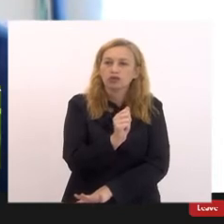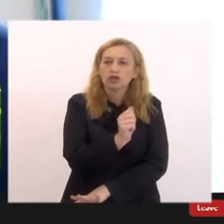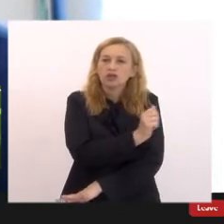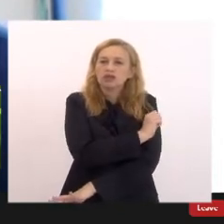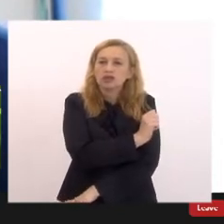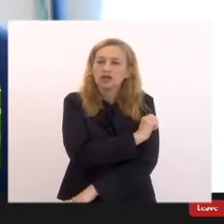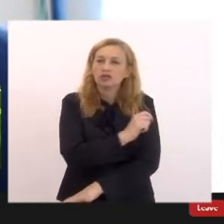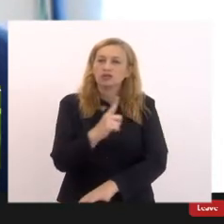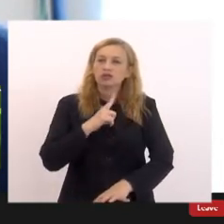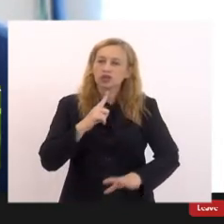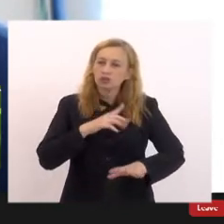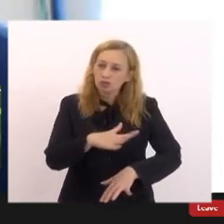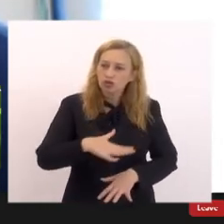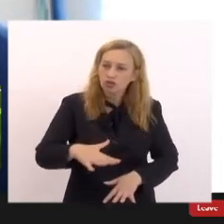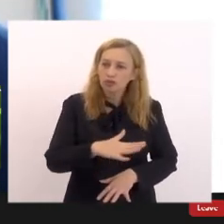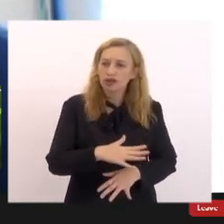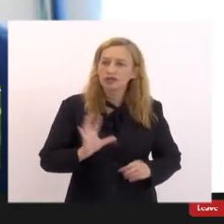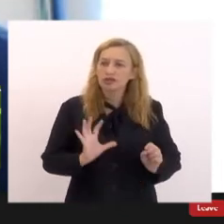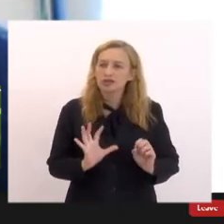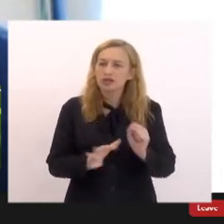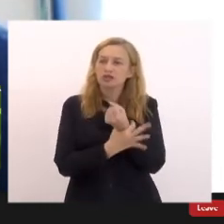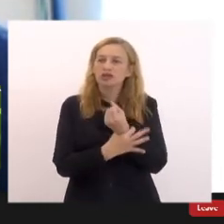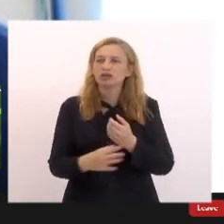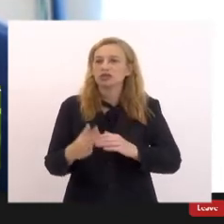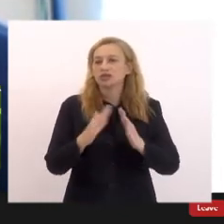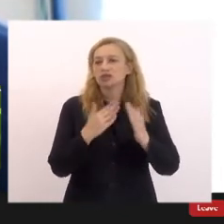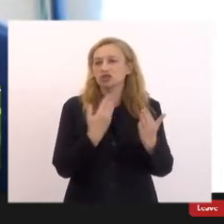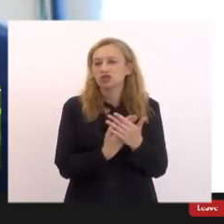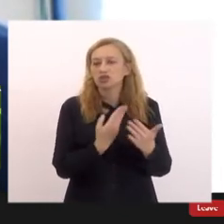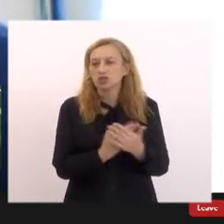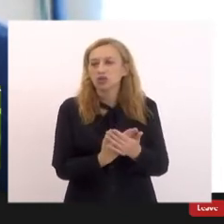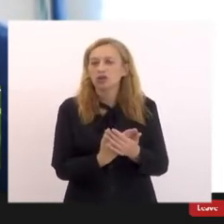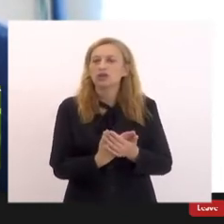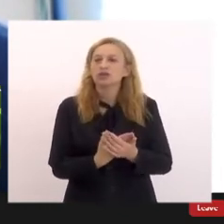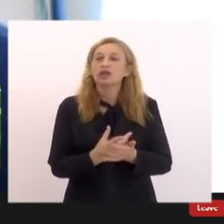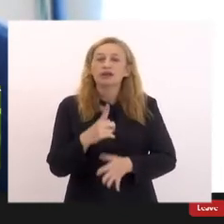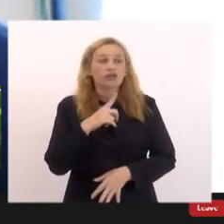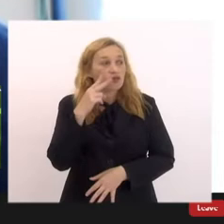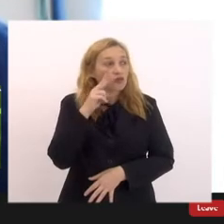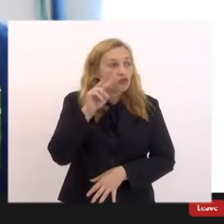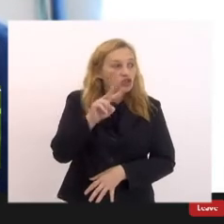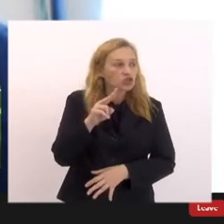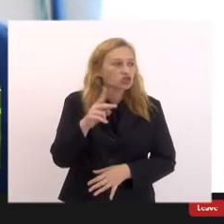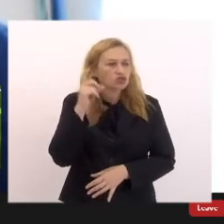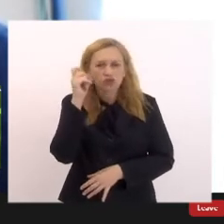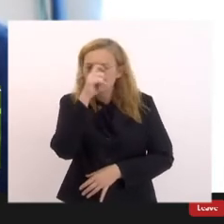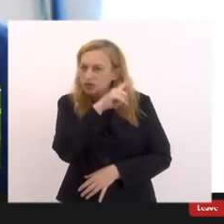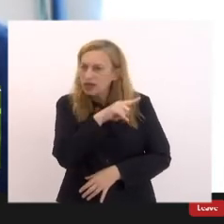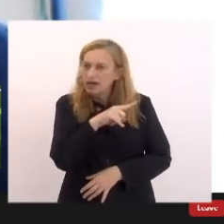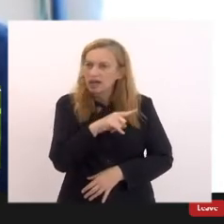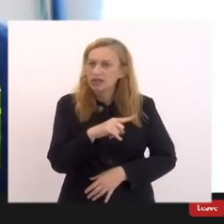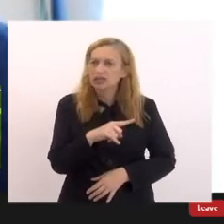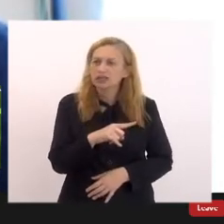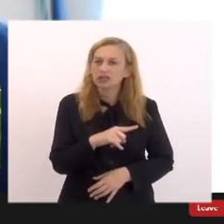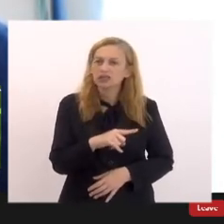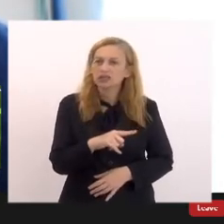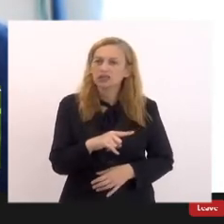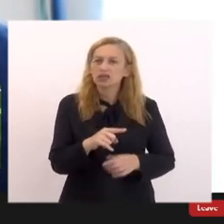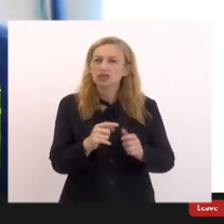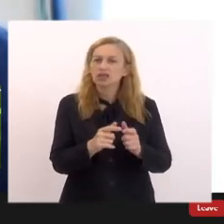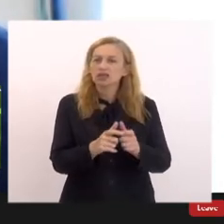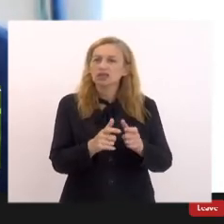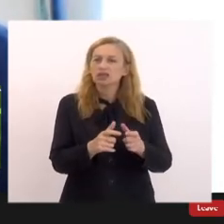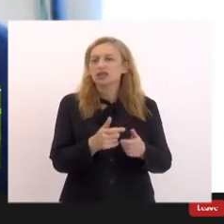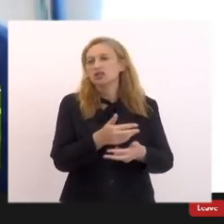escolas. É, a modulação das salas de aula, a gente tem visto uma dificuldade para que turmas sejam abertas em muitas